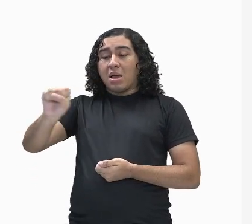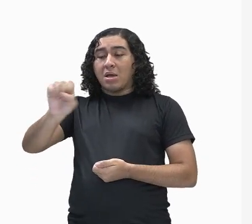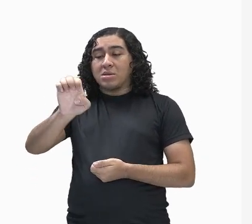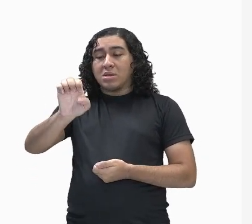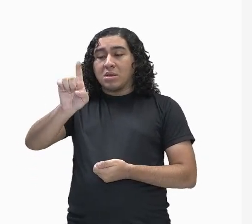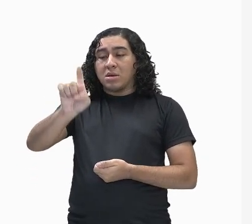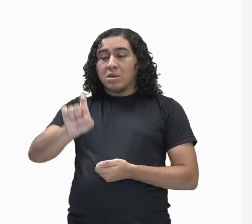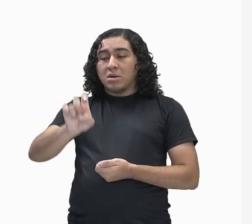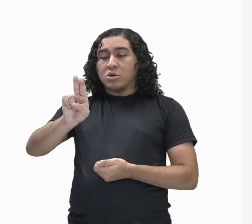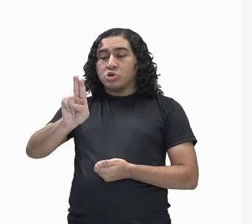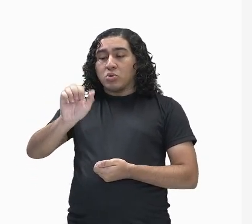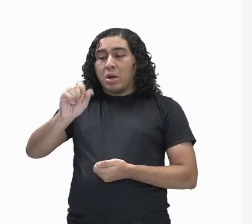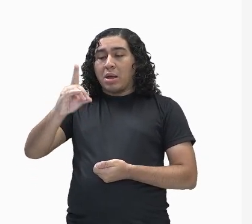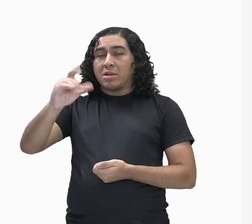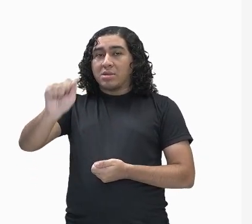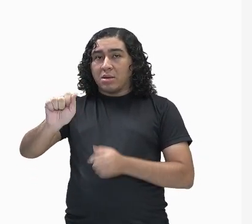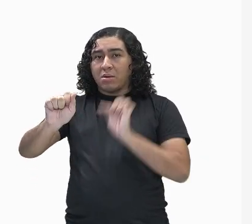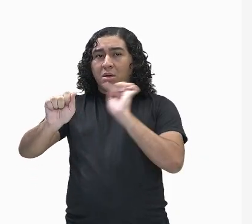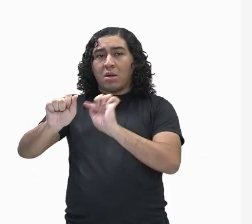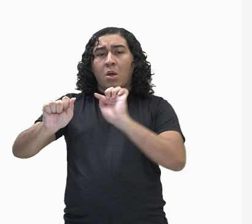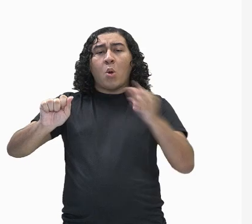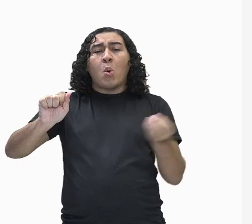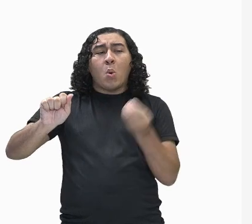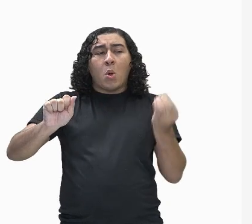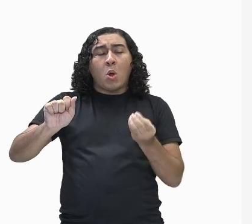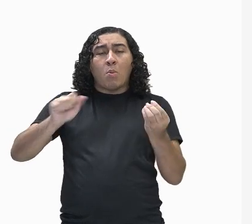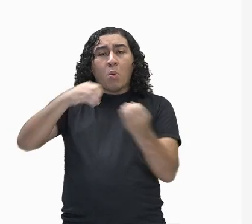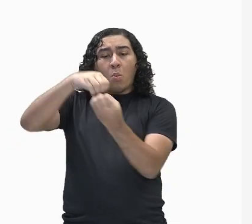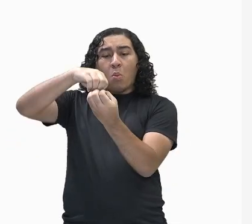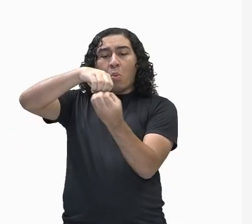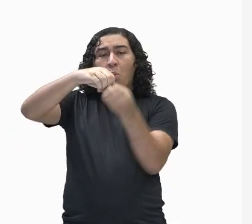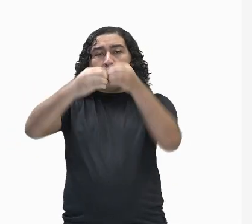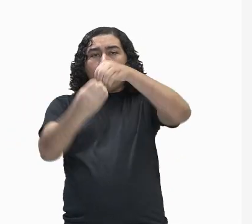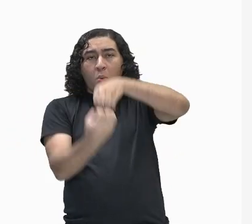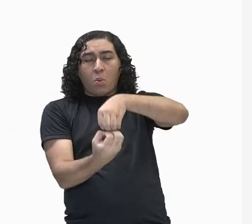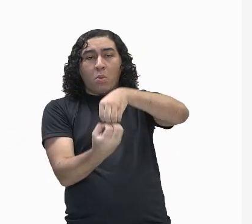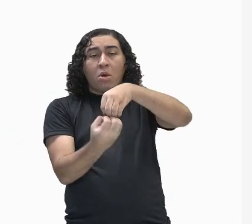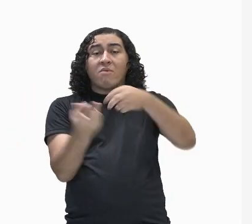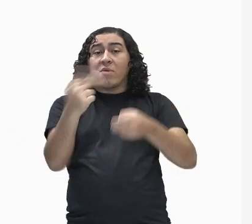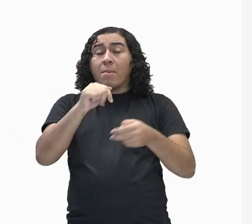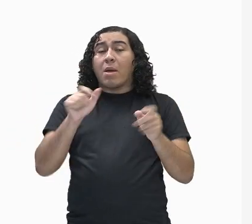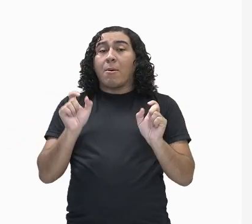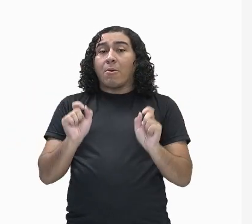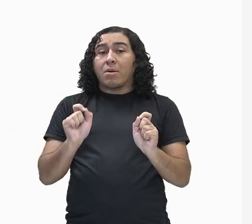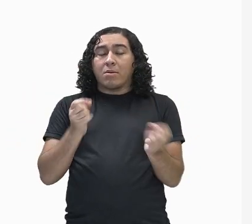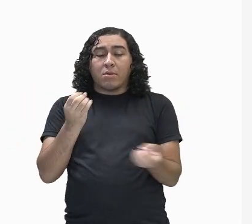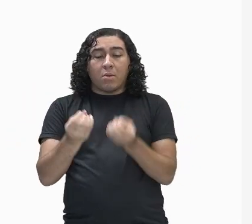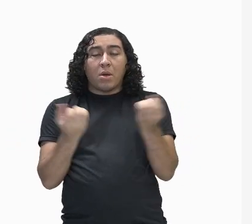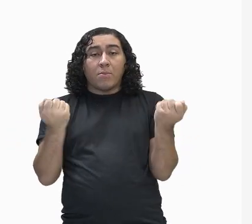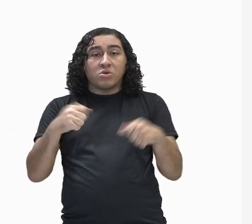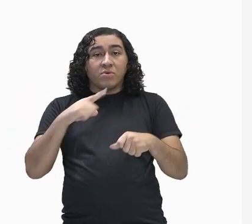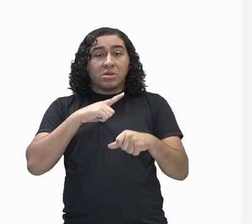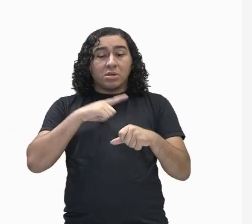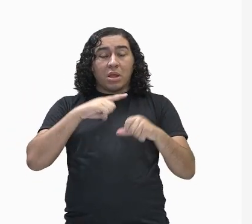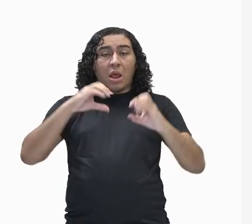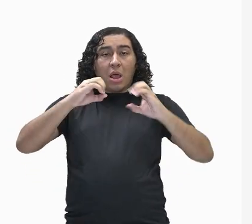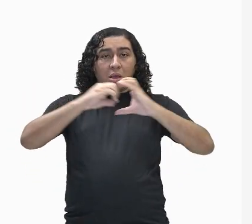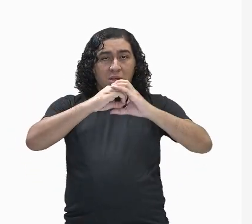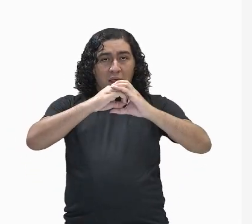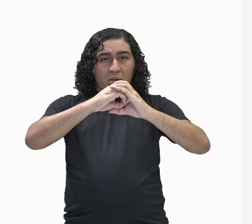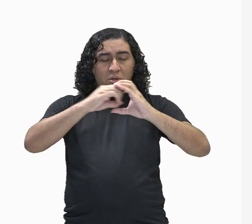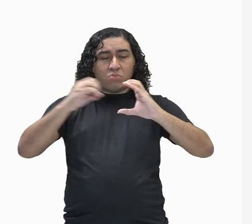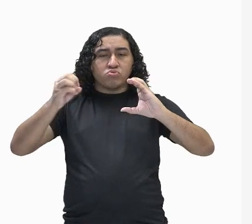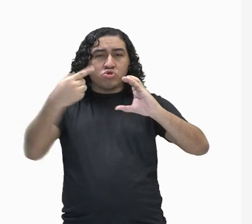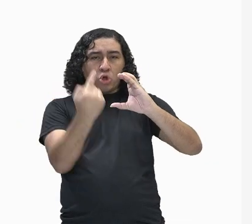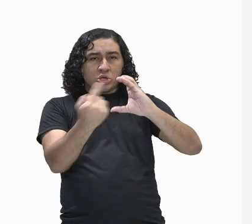assexuada a gente pode observar aí algumas denominações que é por meio da divisão binária que também pode